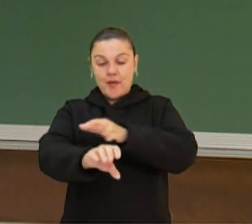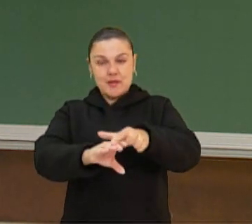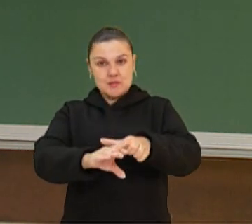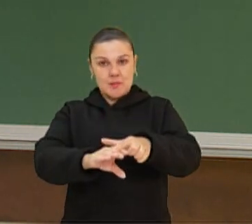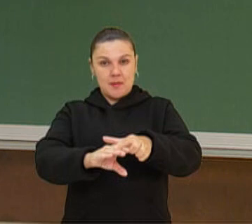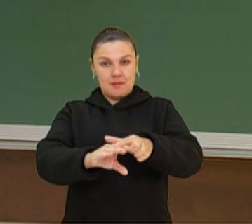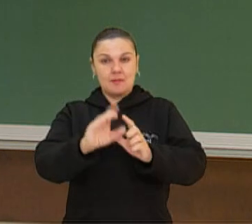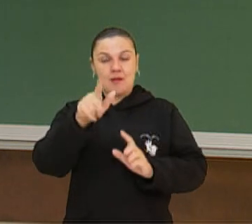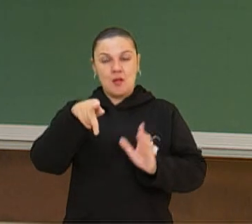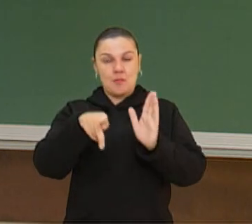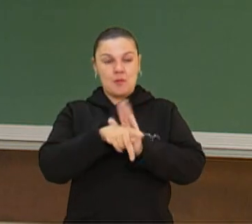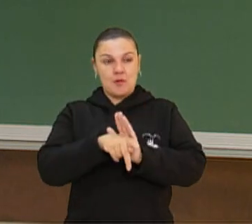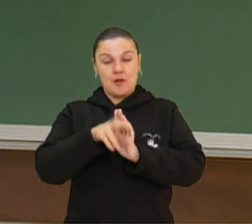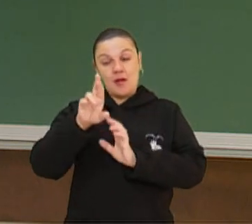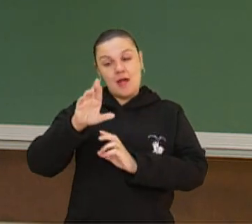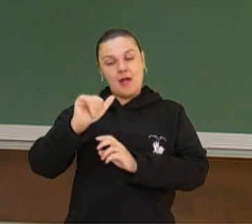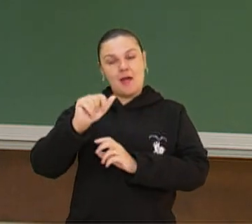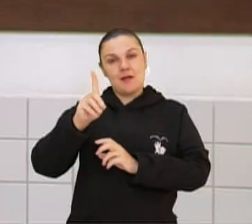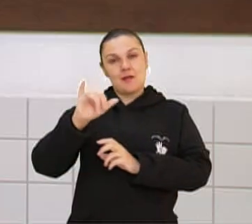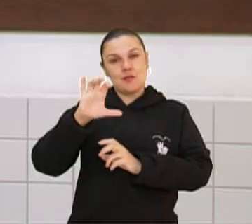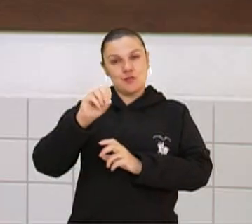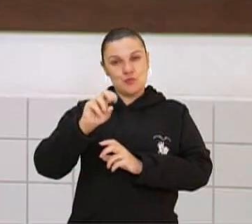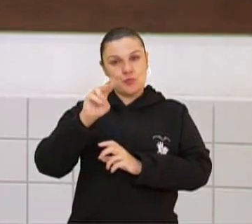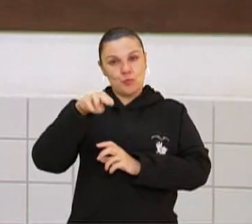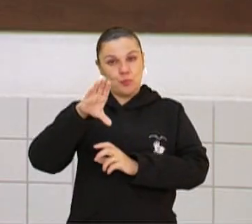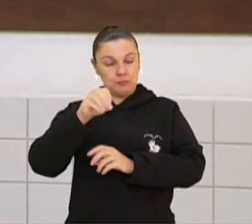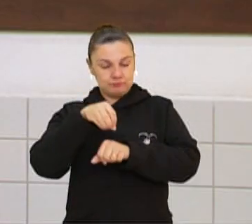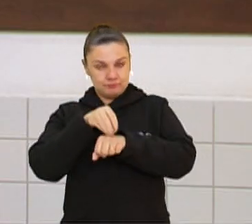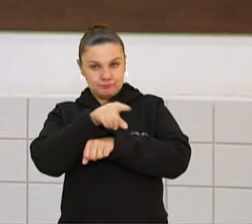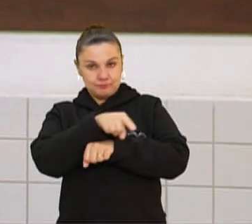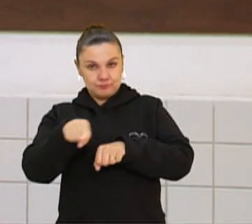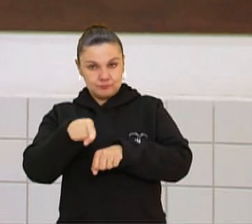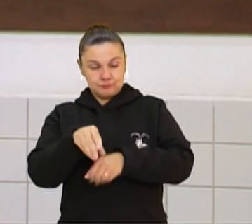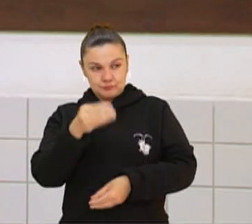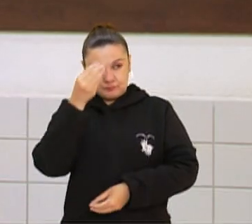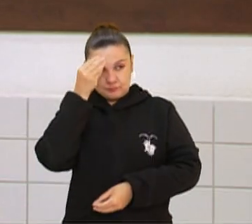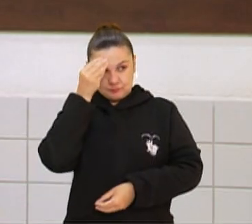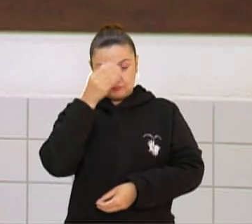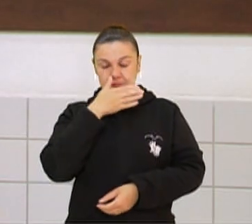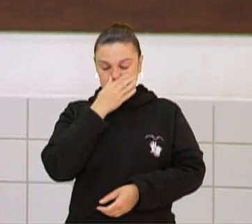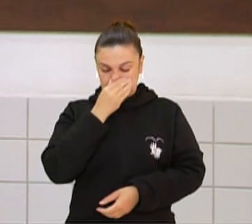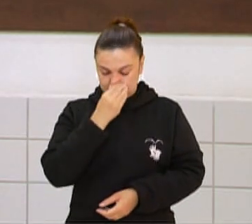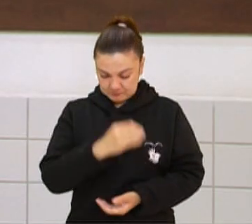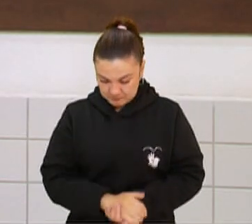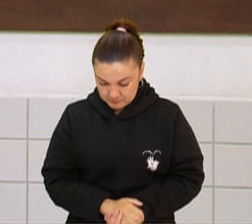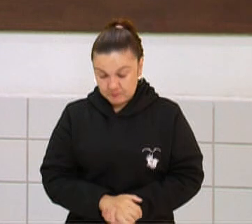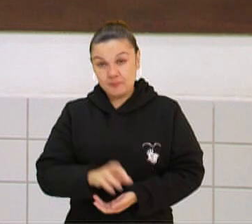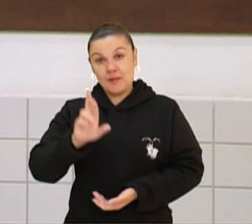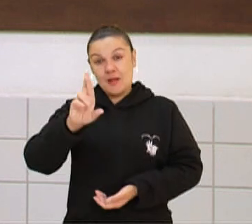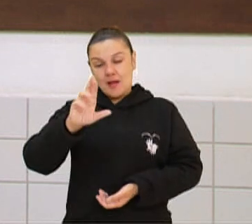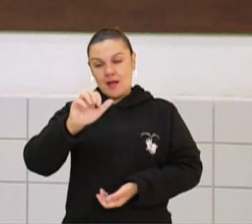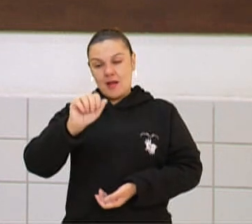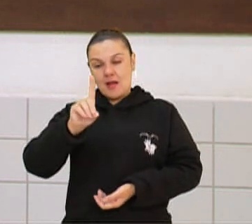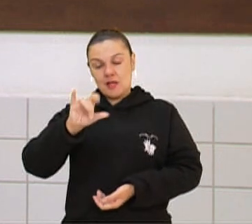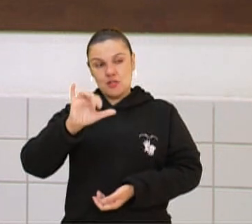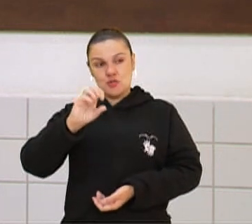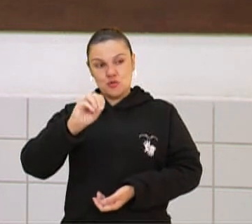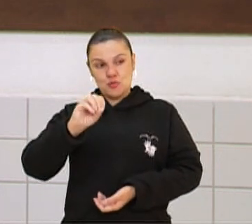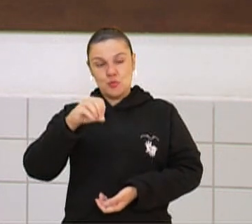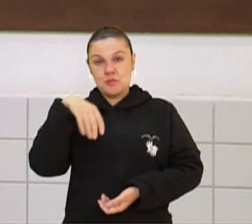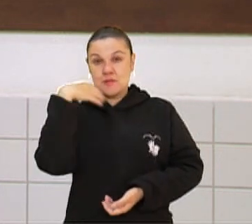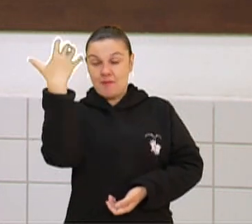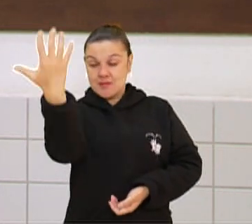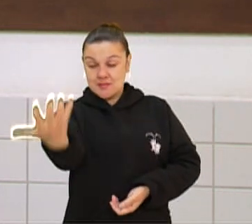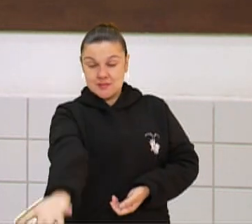por dois ossos, que é o rádio e a una. Uma dica aqui, pessoal, para poder separar o rádio da una. Quando você estica o